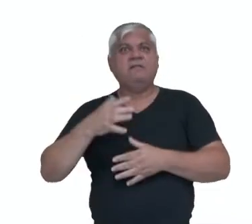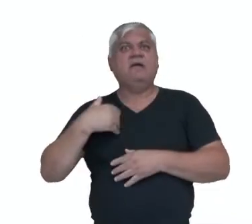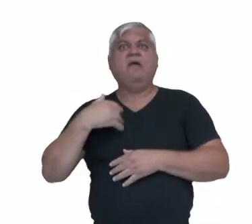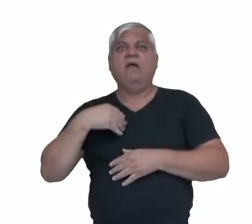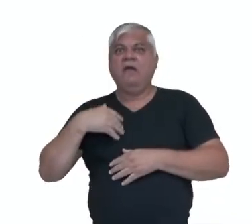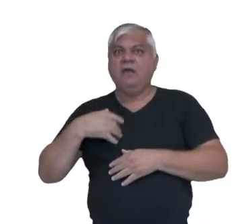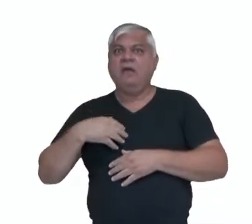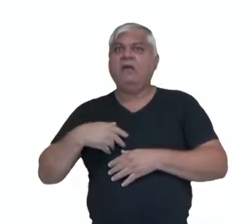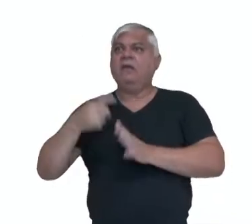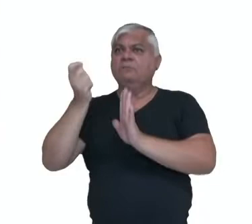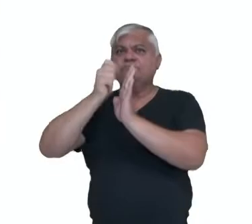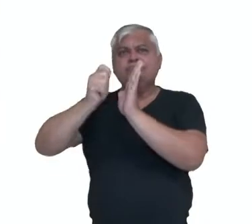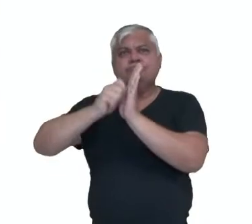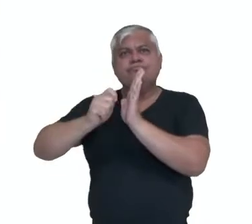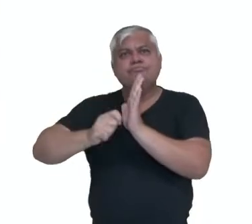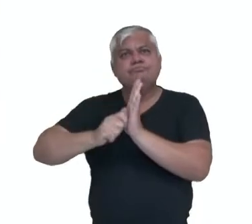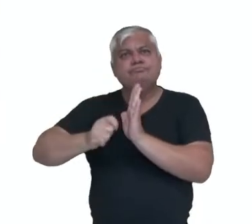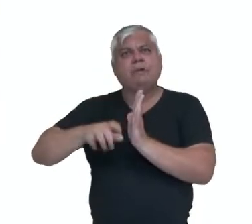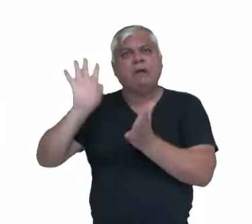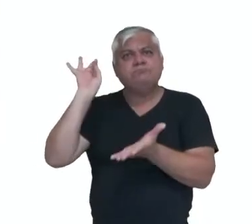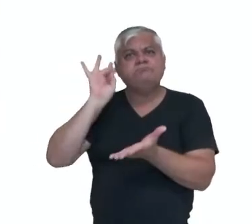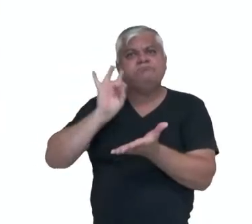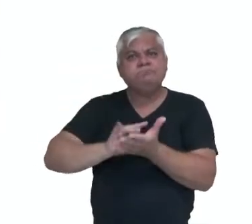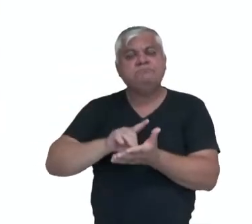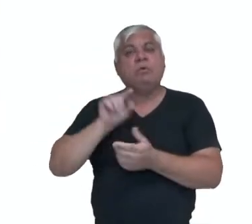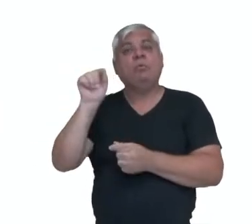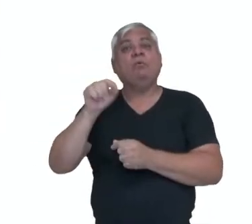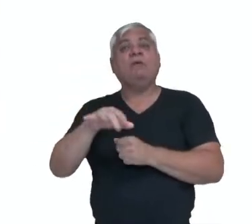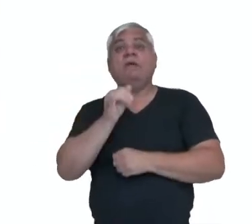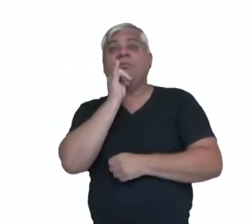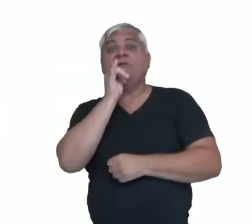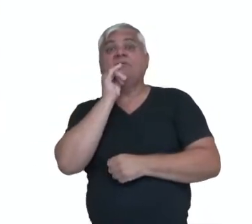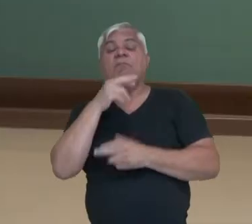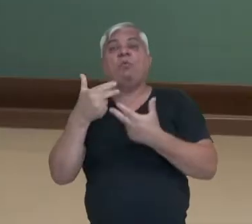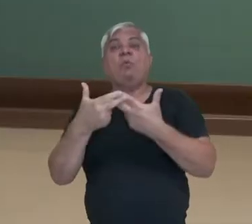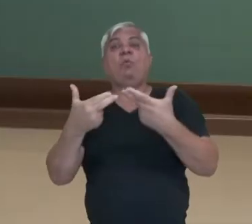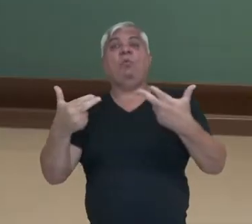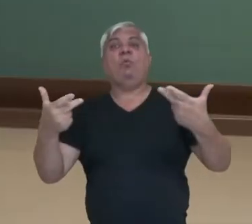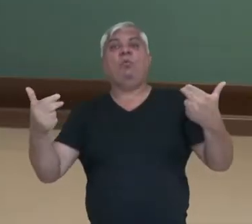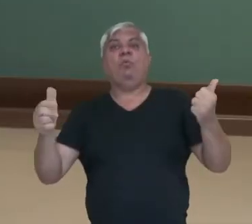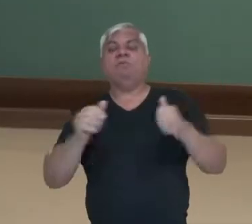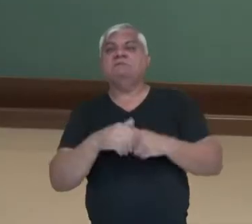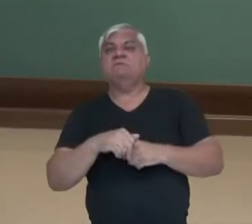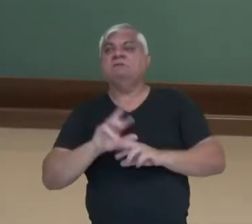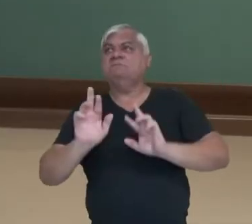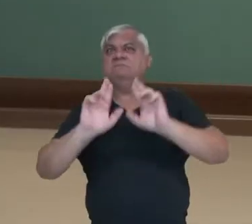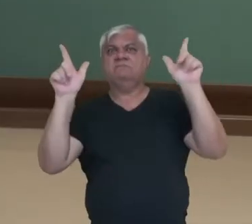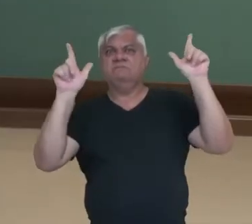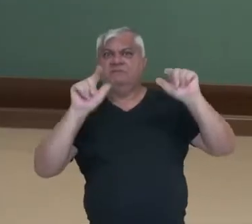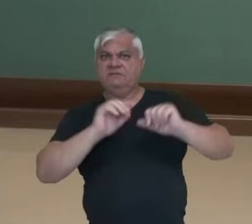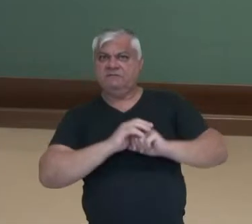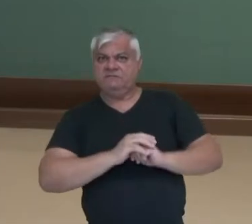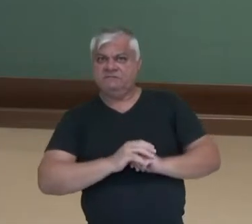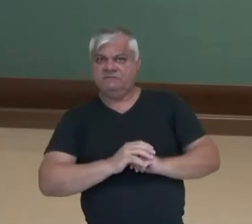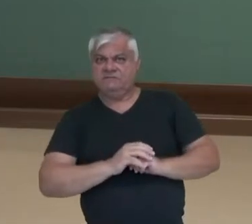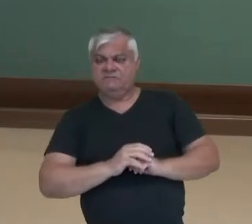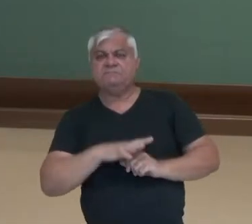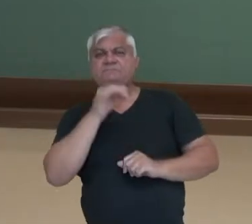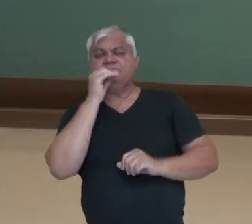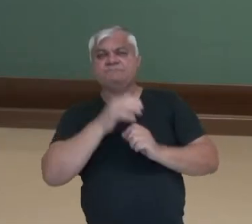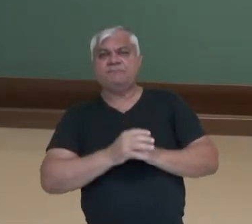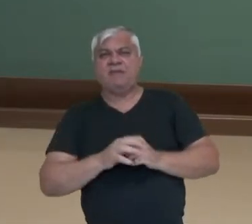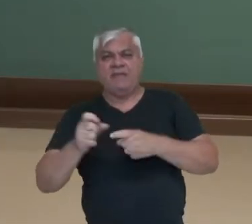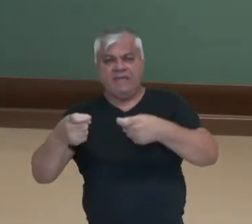passado primordial, mediante a intervenção de seres sobrenaturais. Por exemplo, vamos falar sobre a Guerra